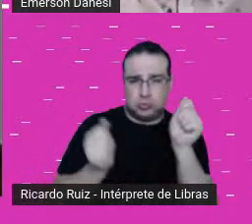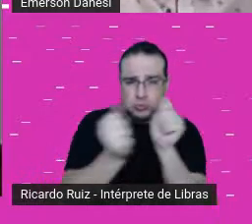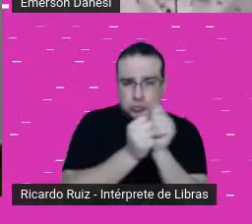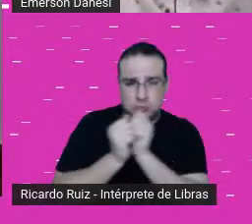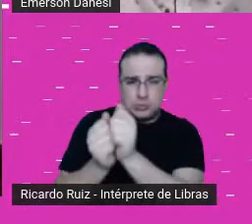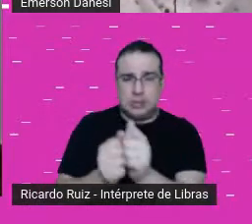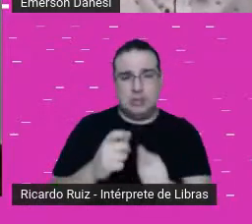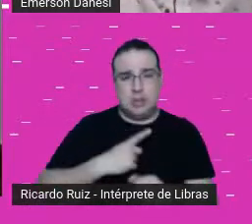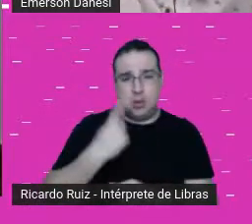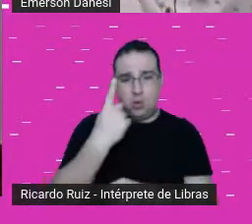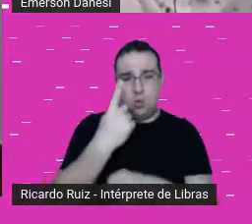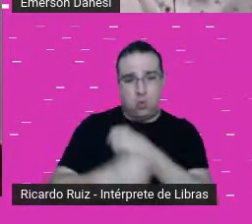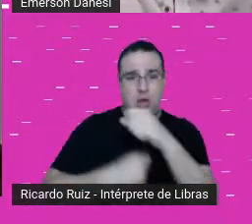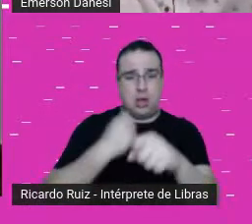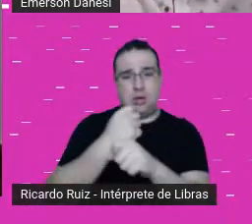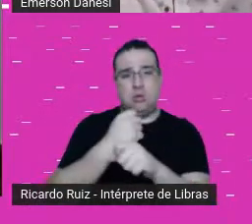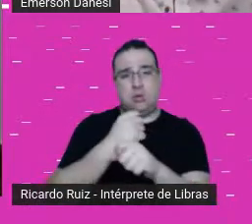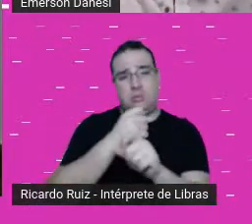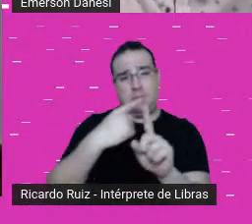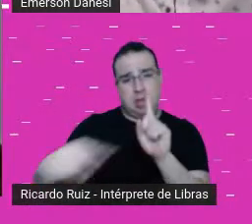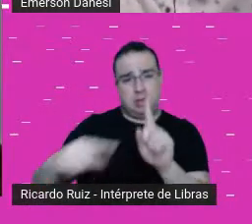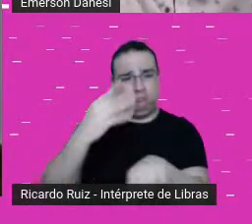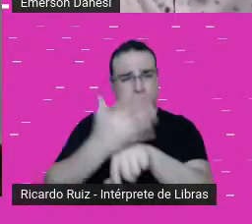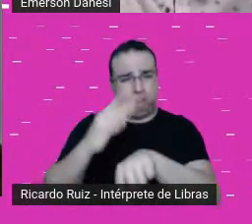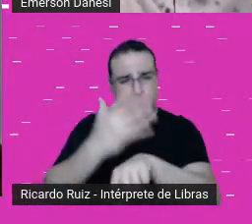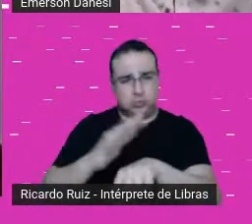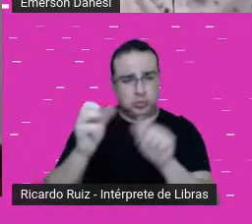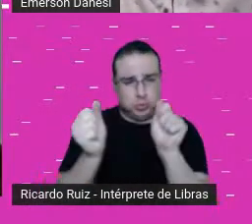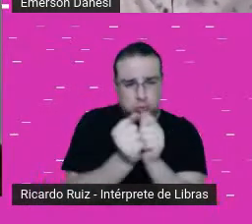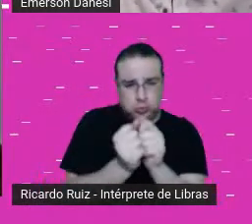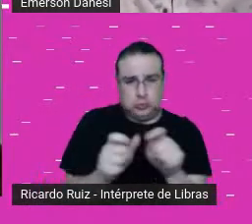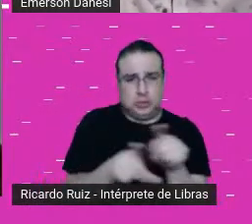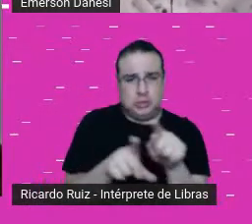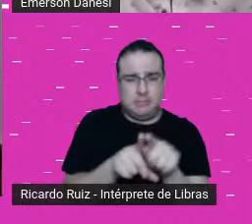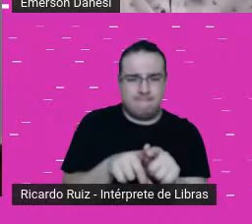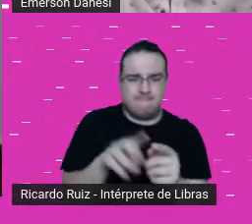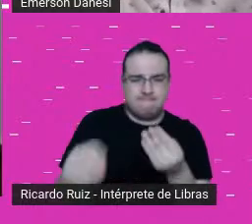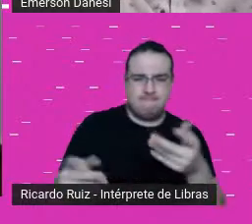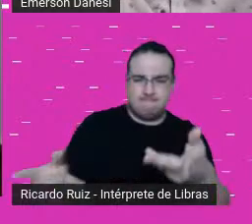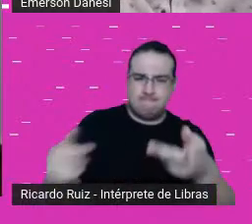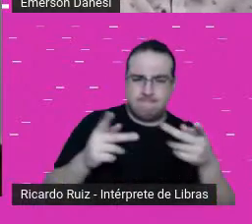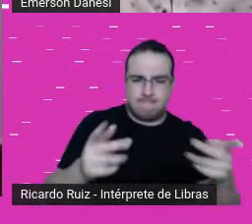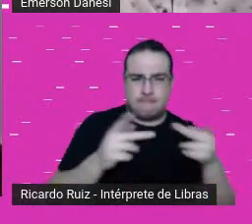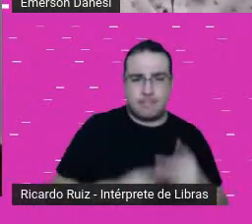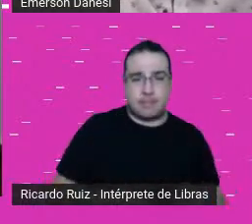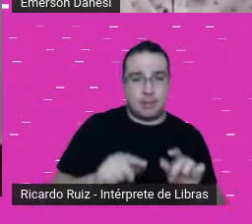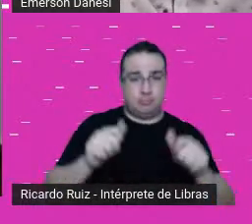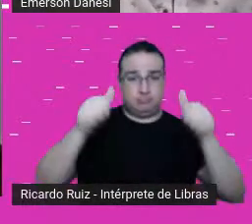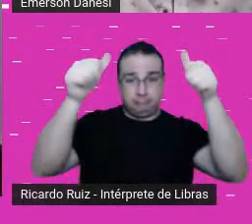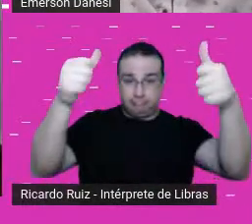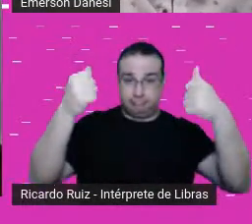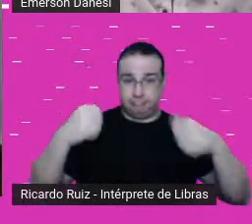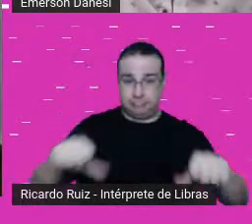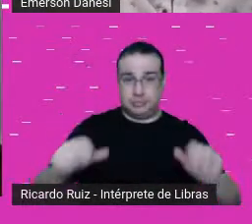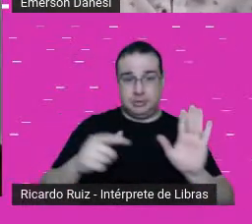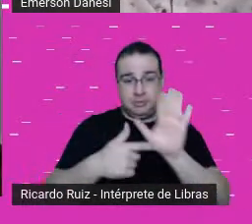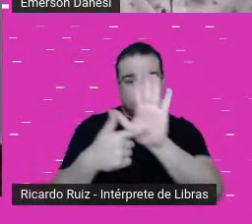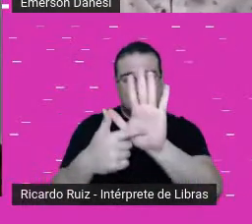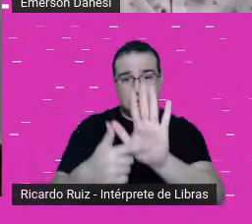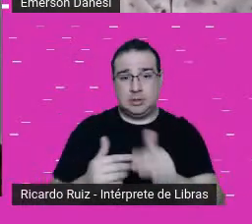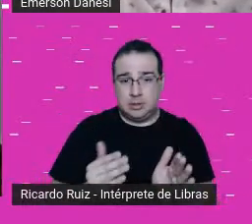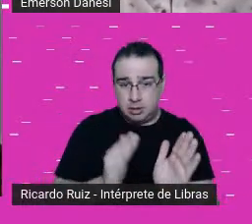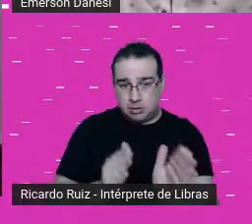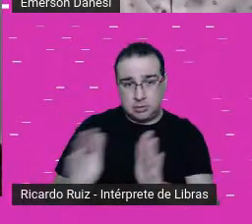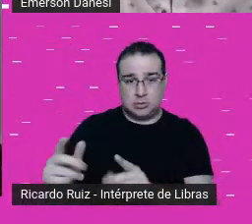ano e meio de ensaio e um ano e meio de em cartaz. E aí o processo